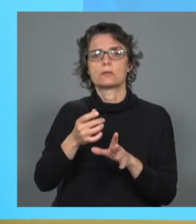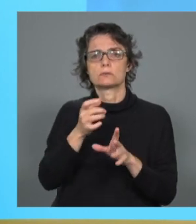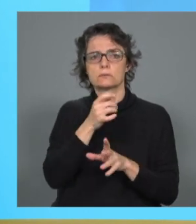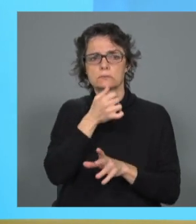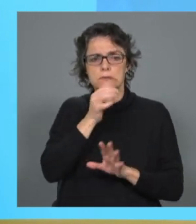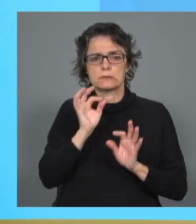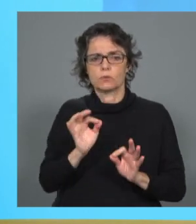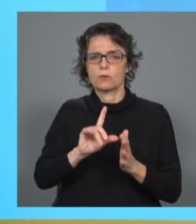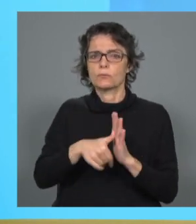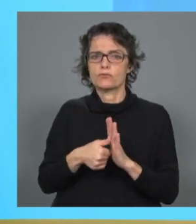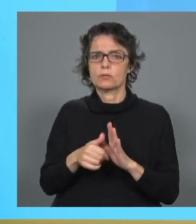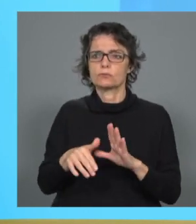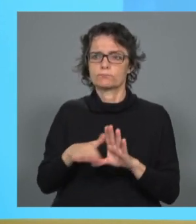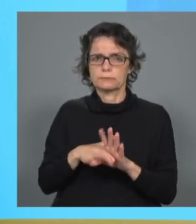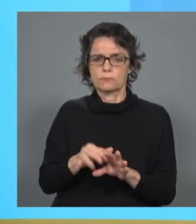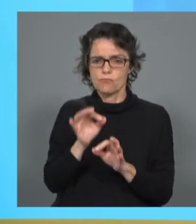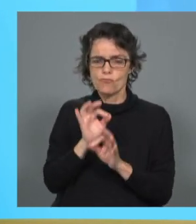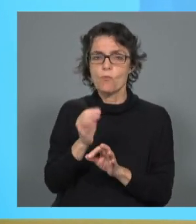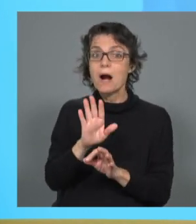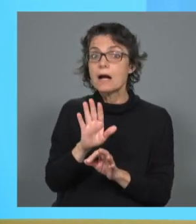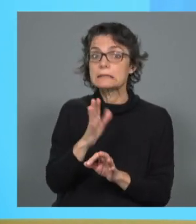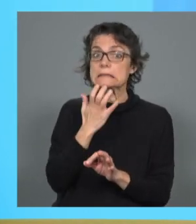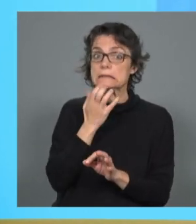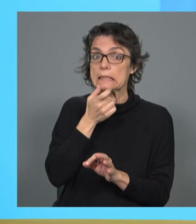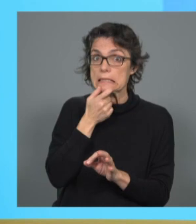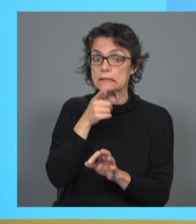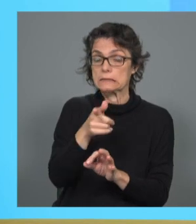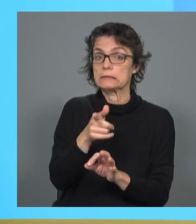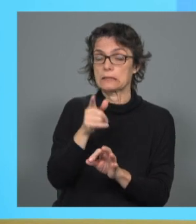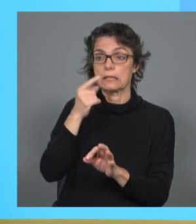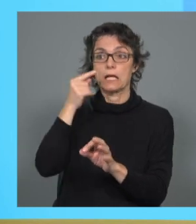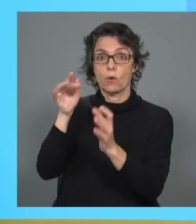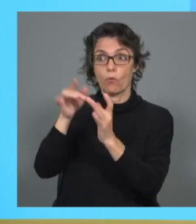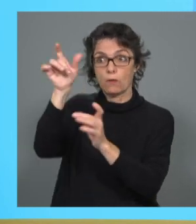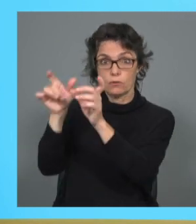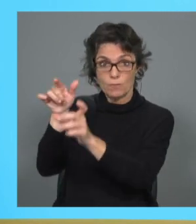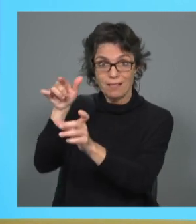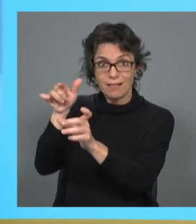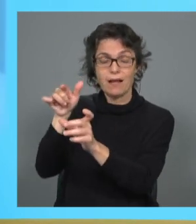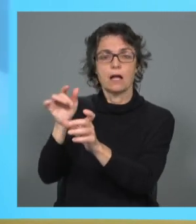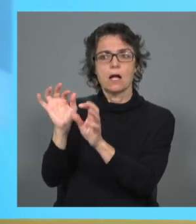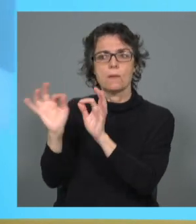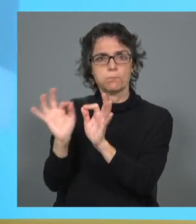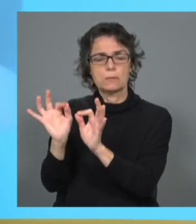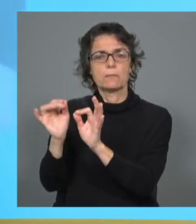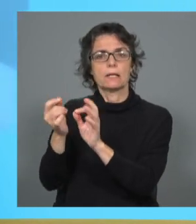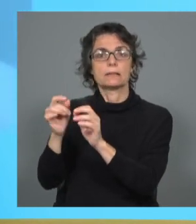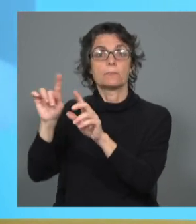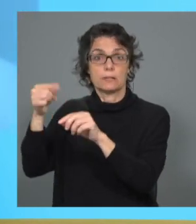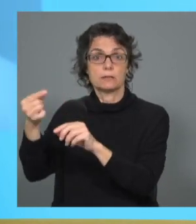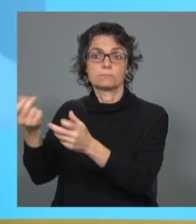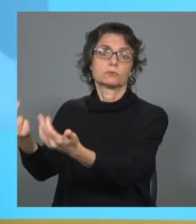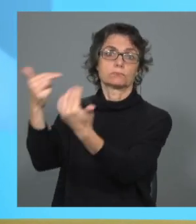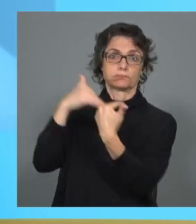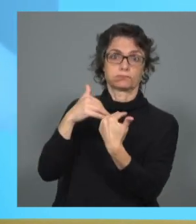este projeto, era o de sabermos exatamente quem é que íamos buscar e já termos uma solução de integração para essas